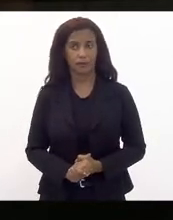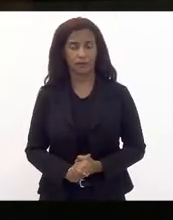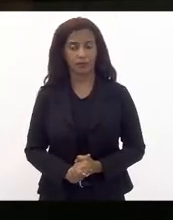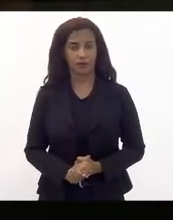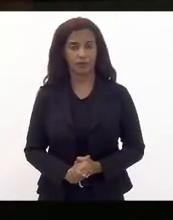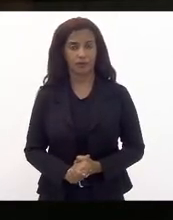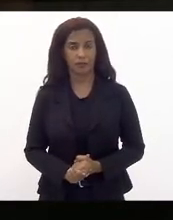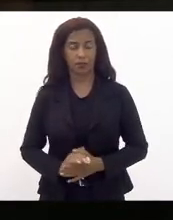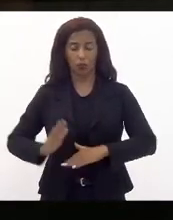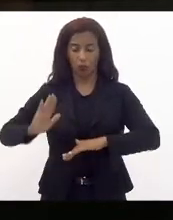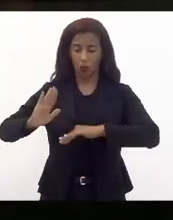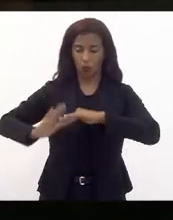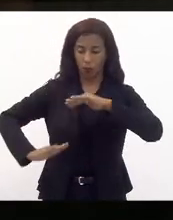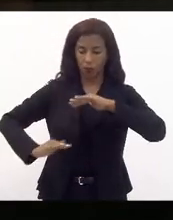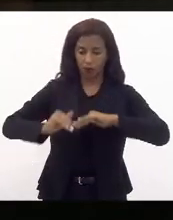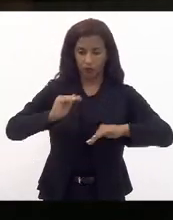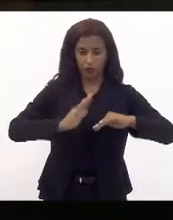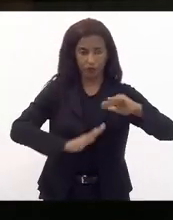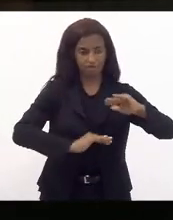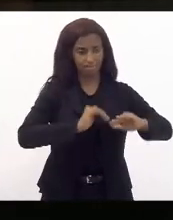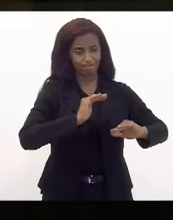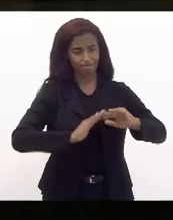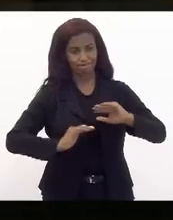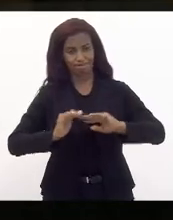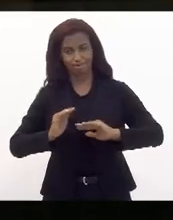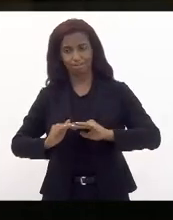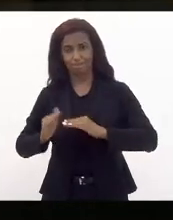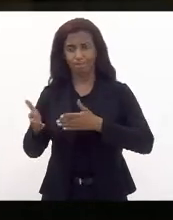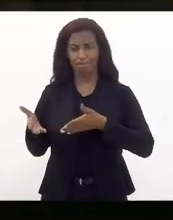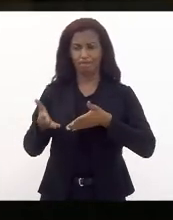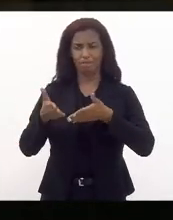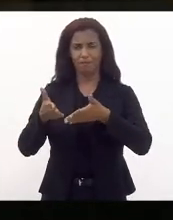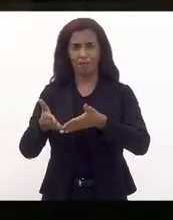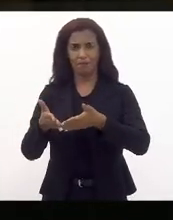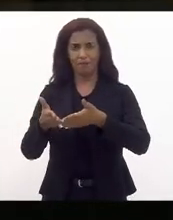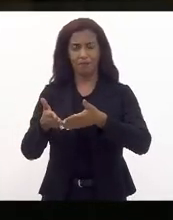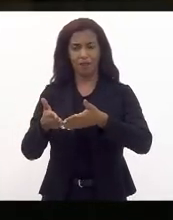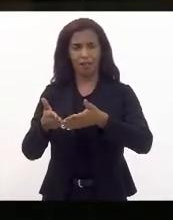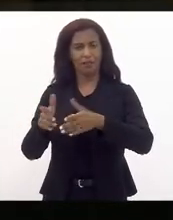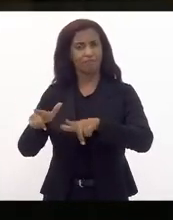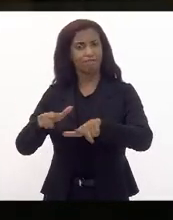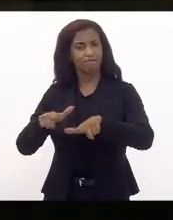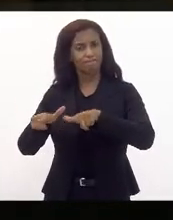é de profissionais para ocupar